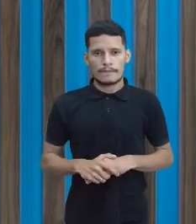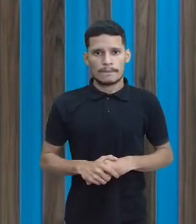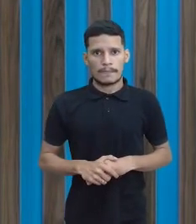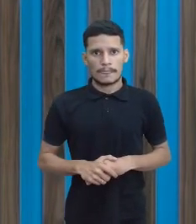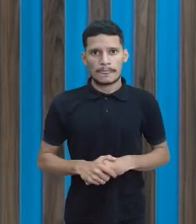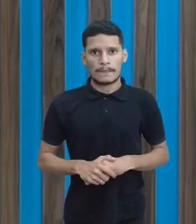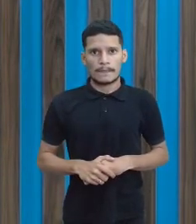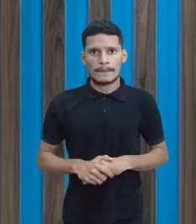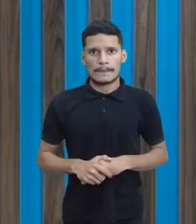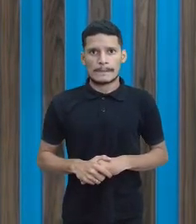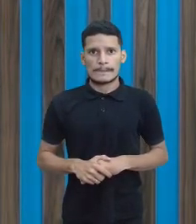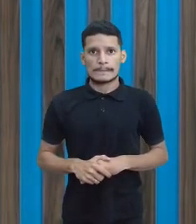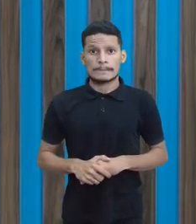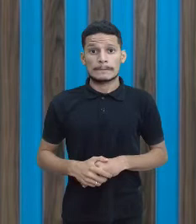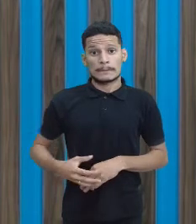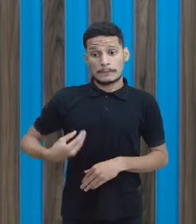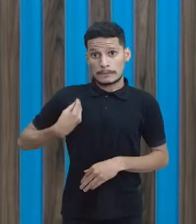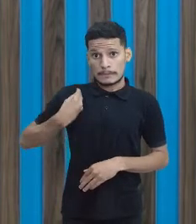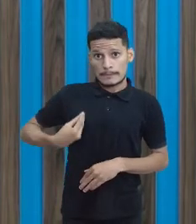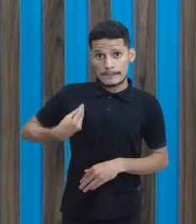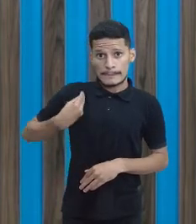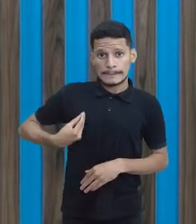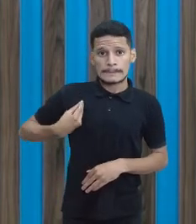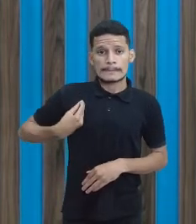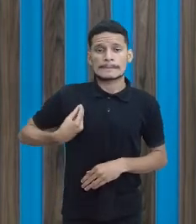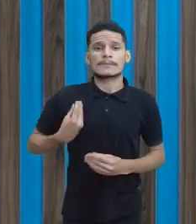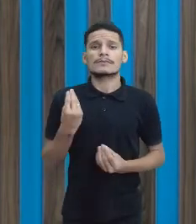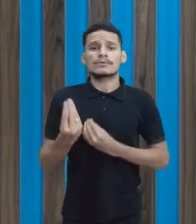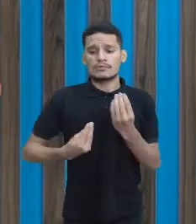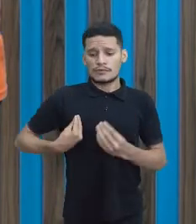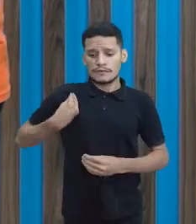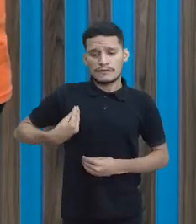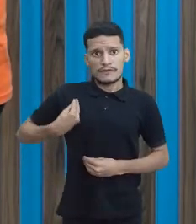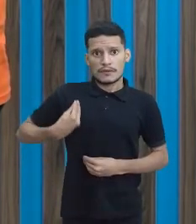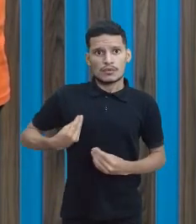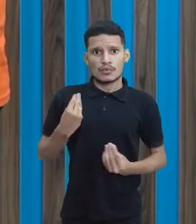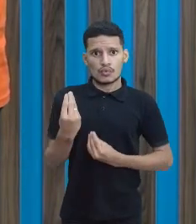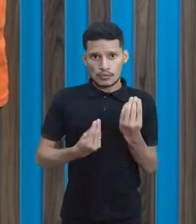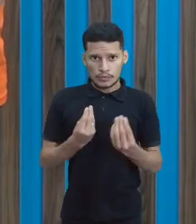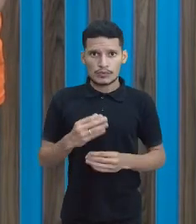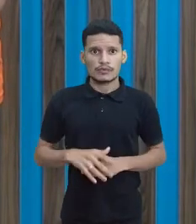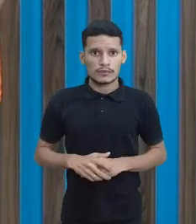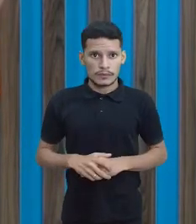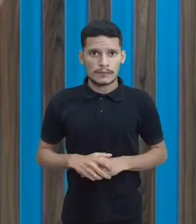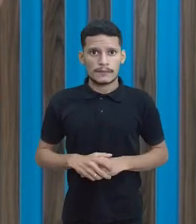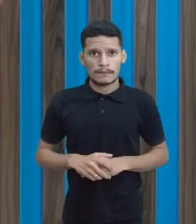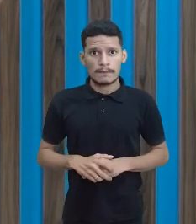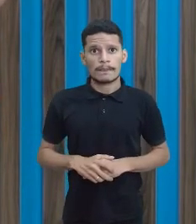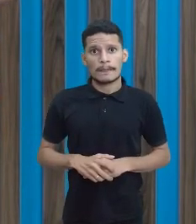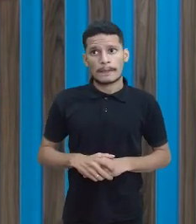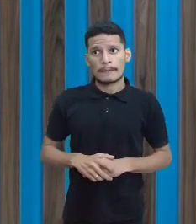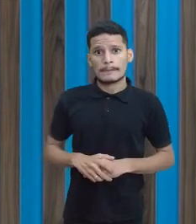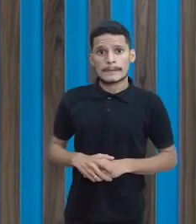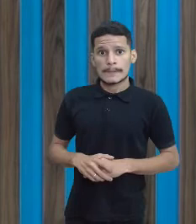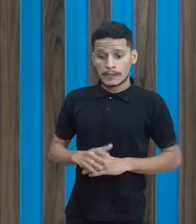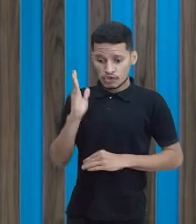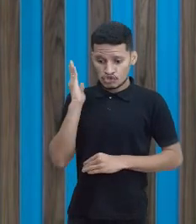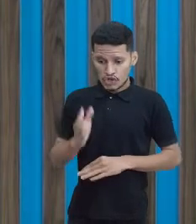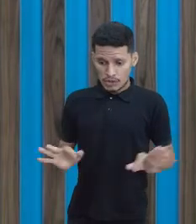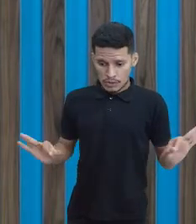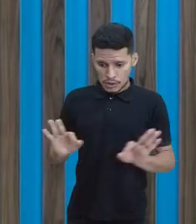Ó. Verbo viver. Como é que a gente faz aqui, ó? Verbo viver. Ele já termina em